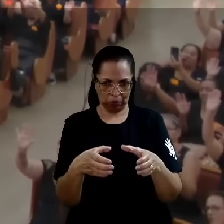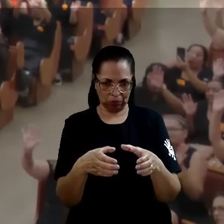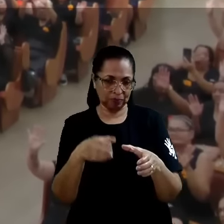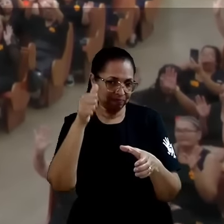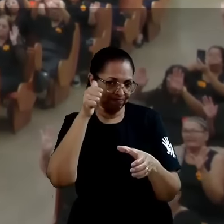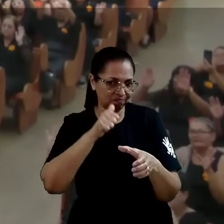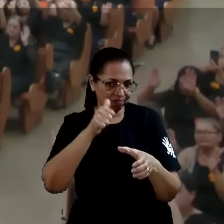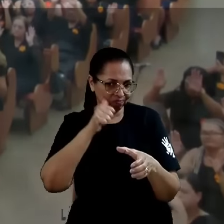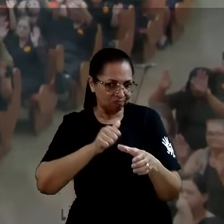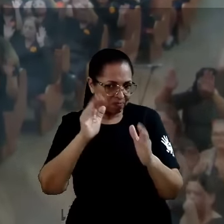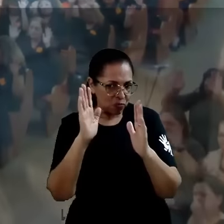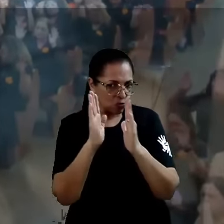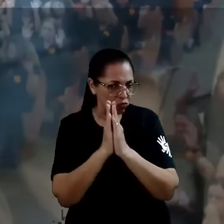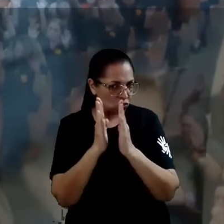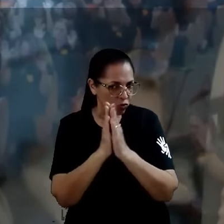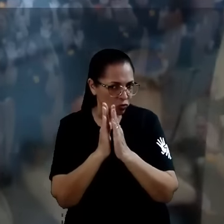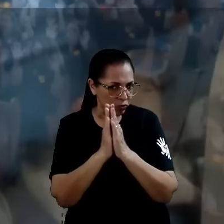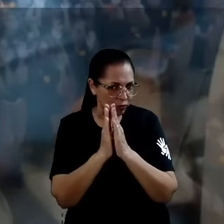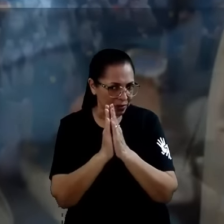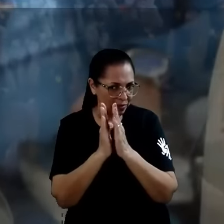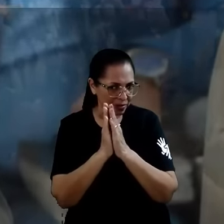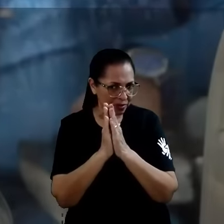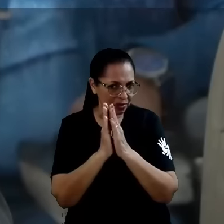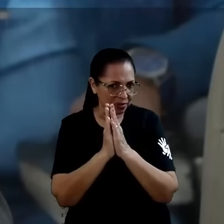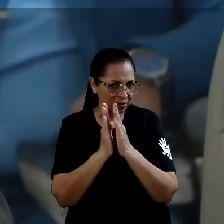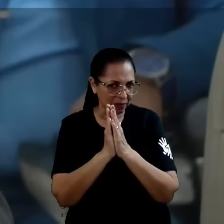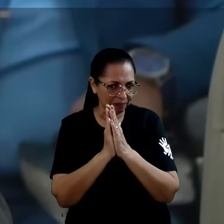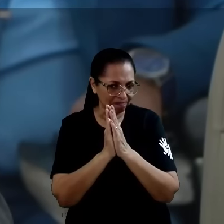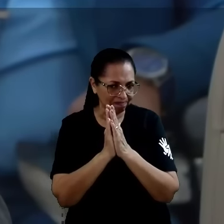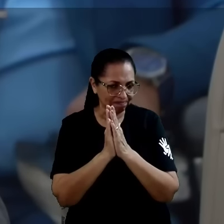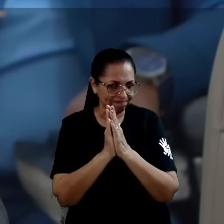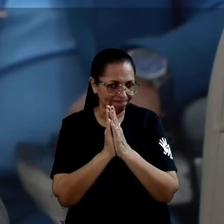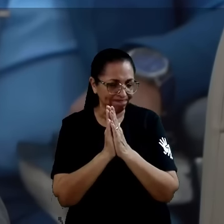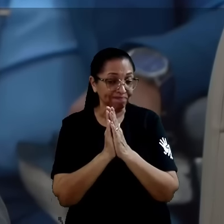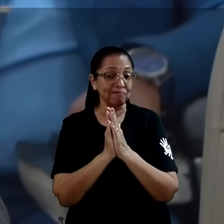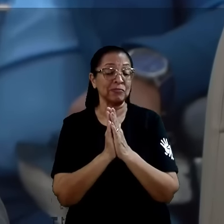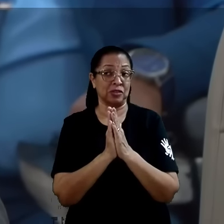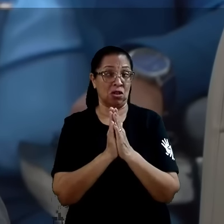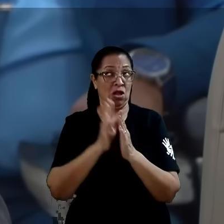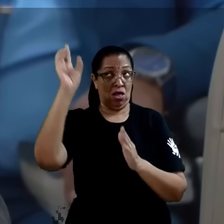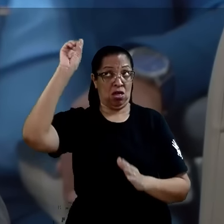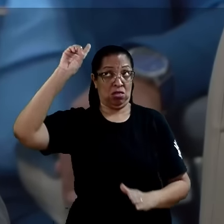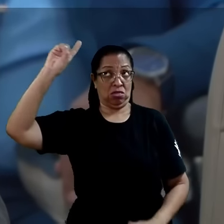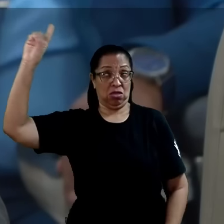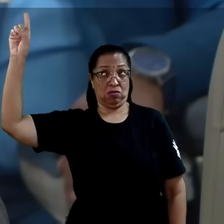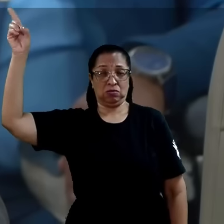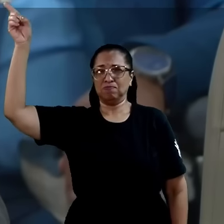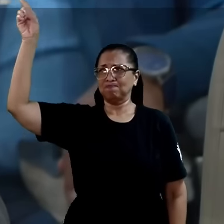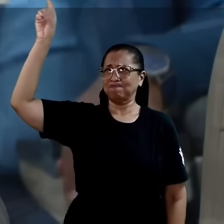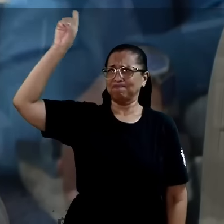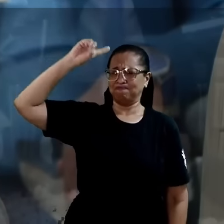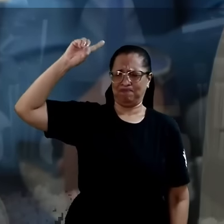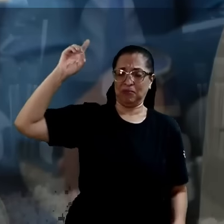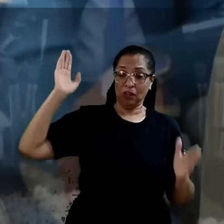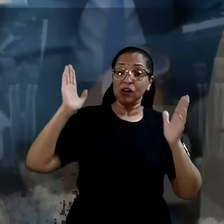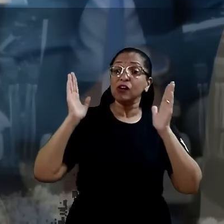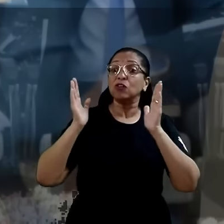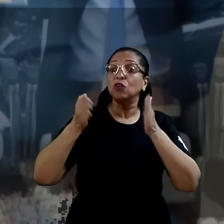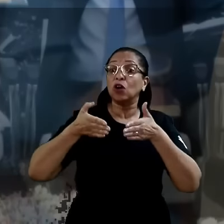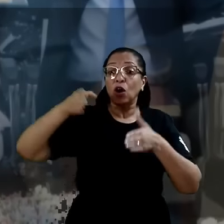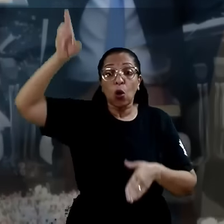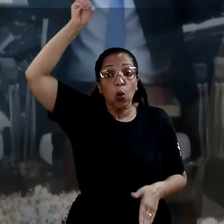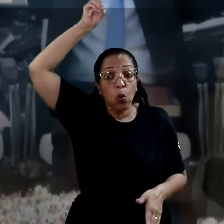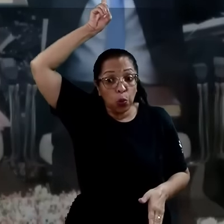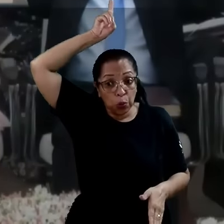e Deus me dá ordem para liberar apenas um dom aqui neste instante é um e ele diz que é dons de